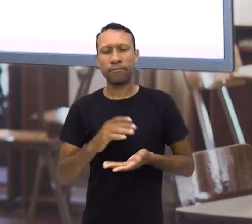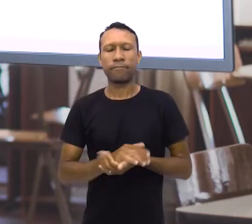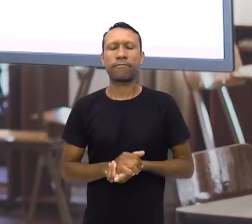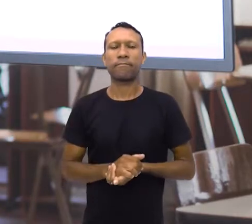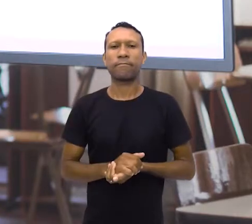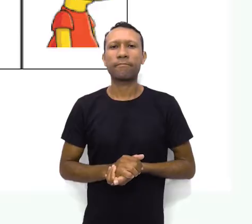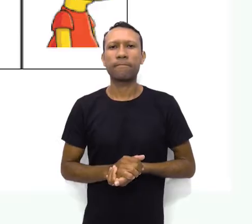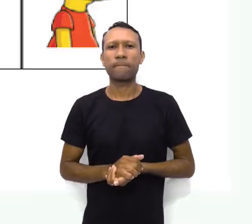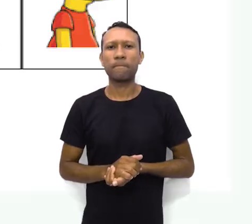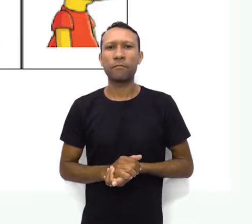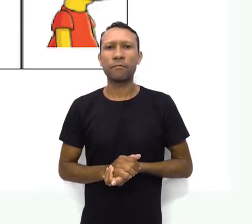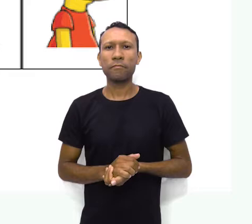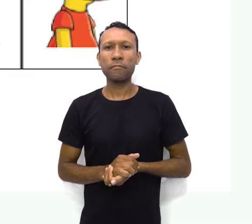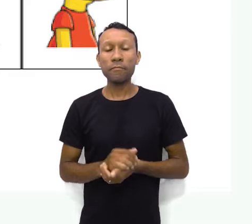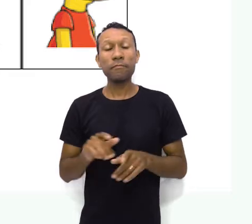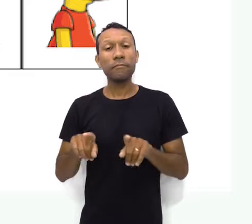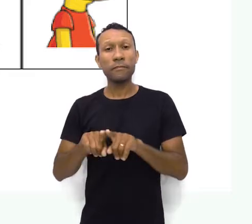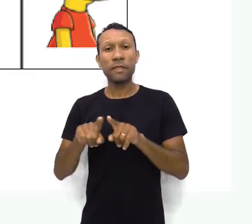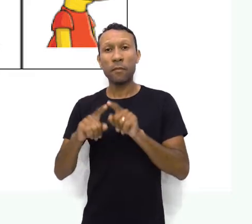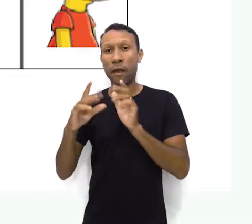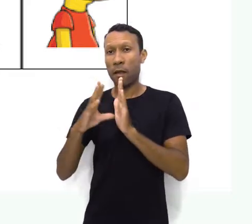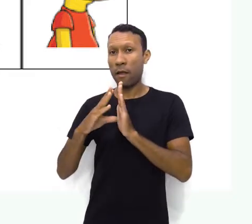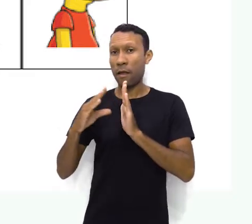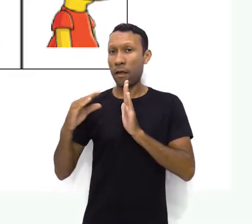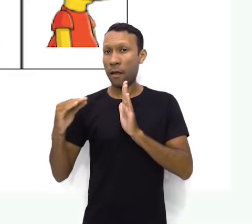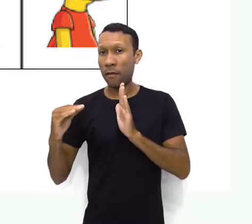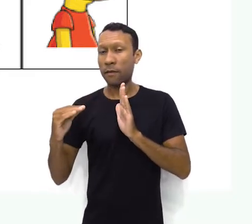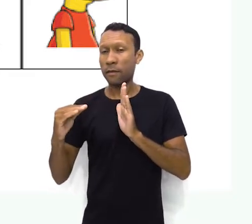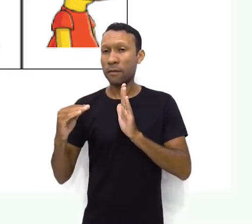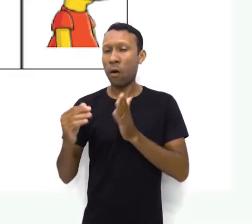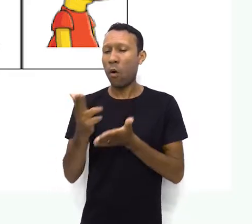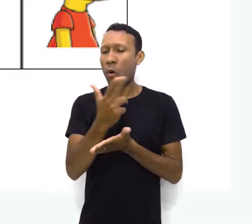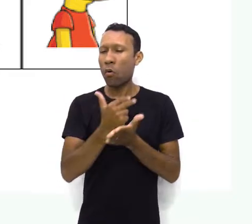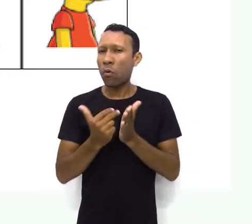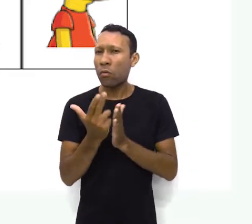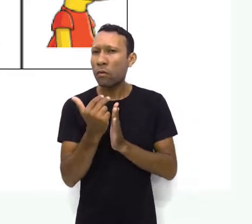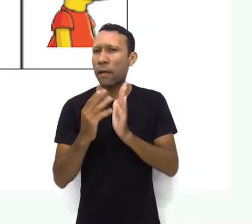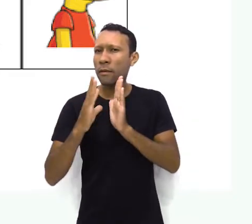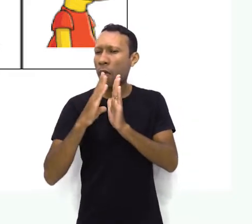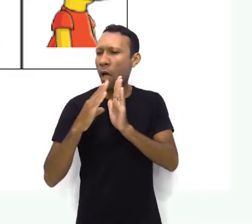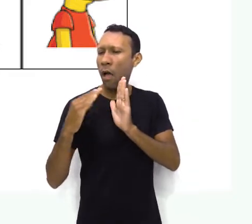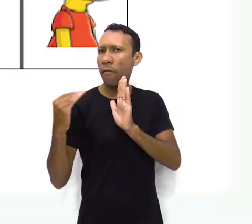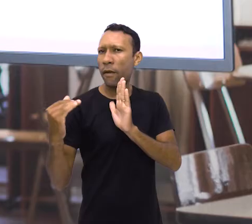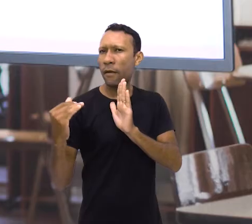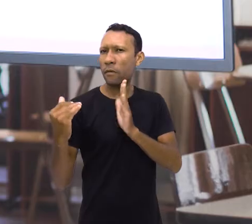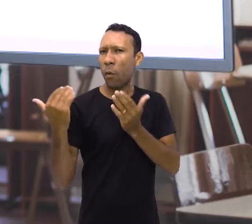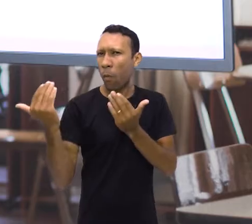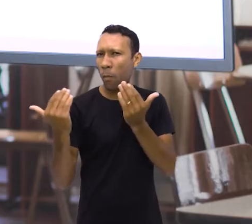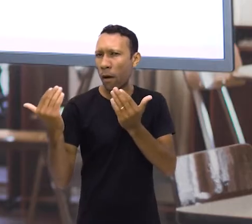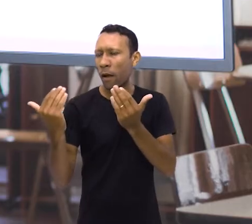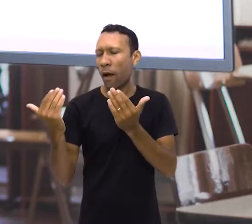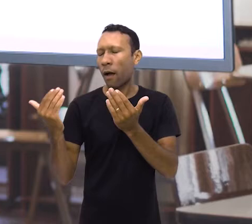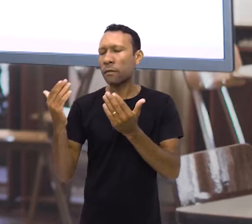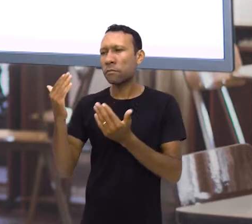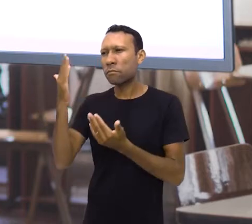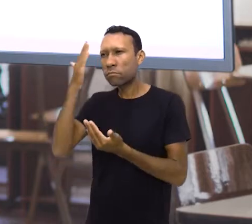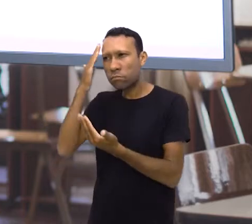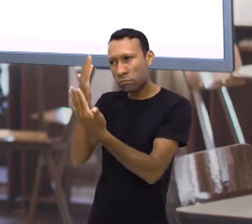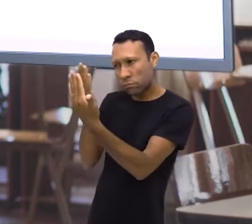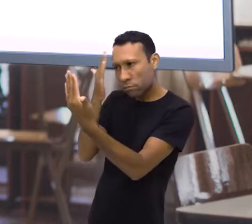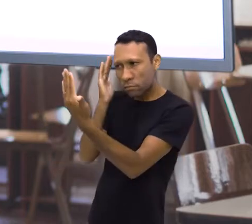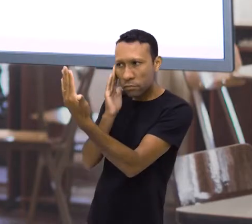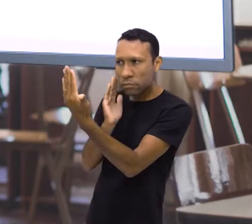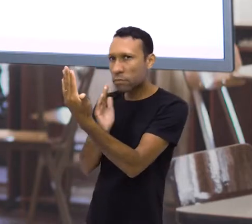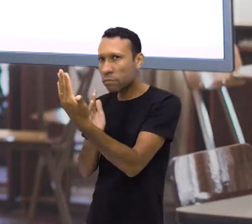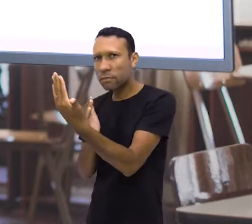posição. E reflexão: quando a imagem reflete como se fosse um espelho. Quando você se vê no